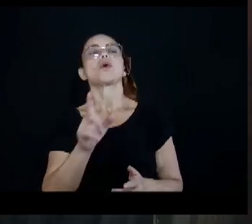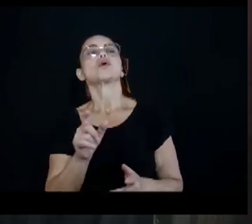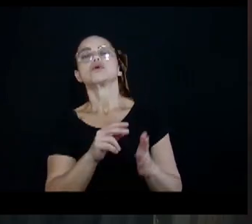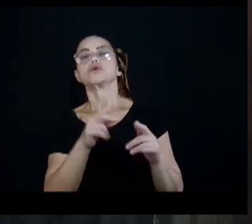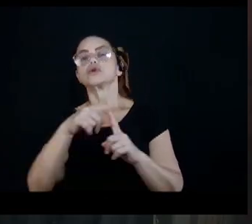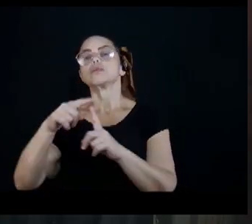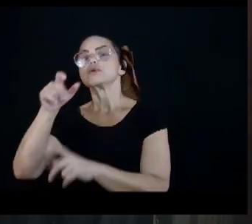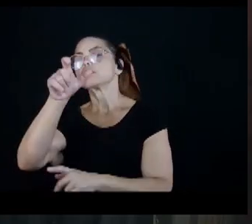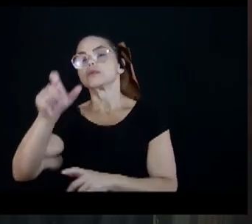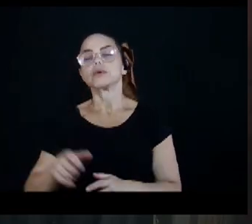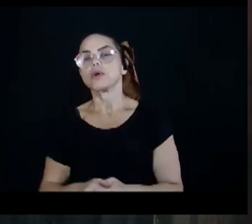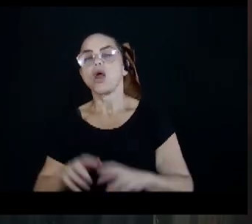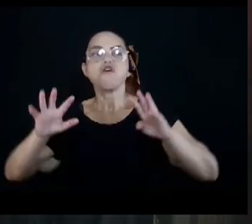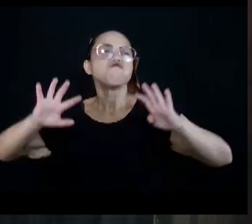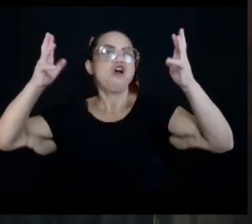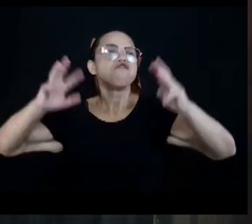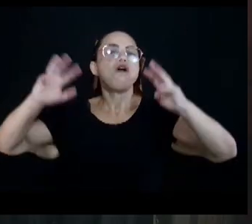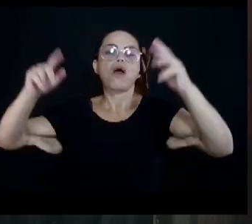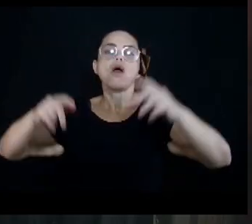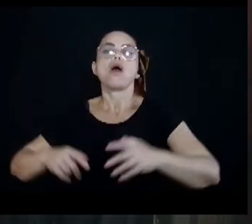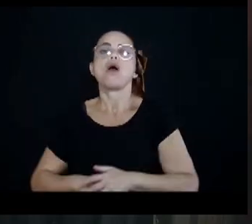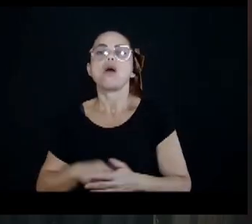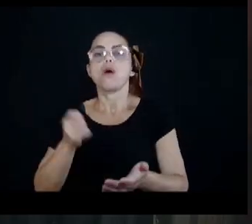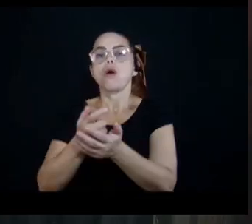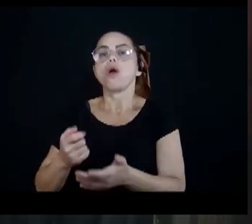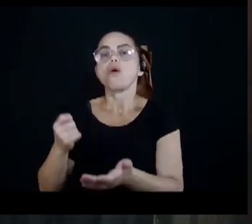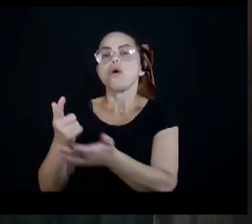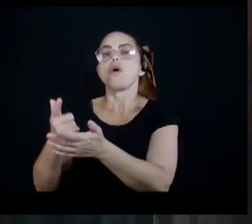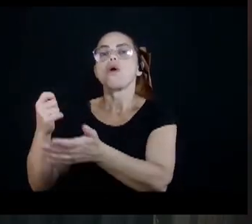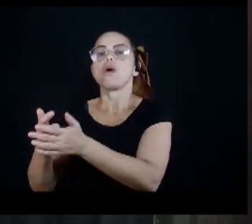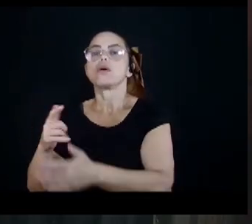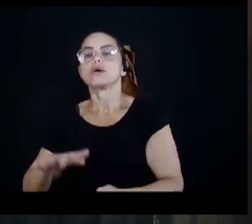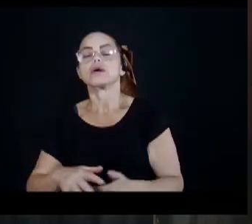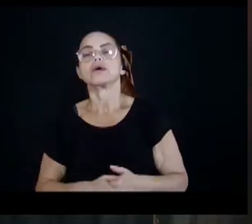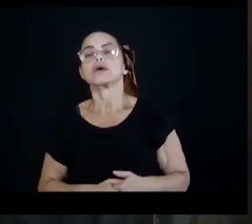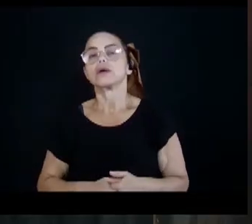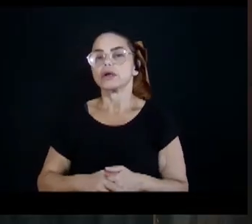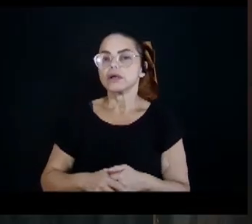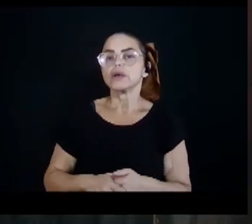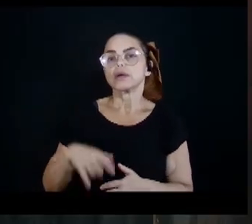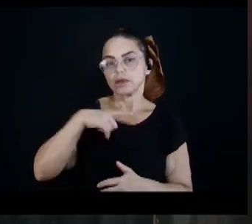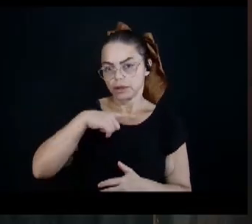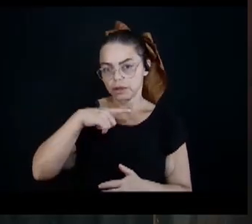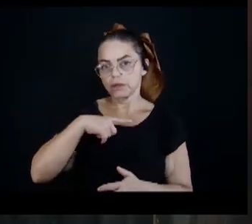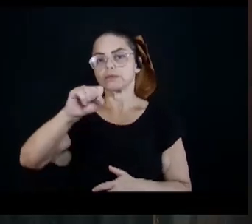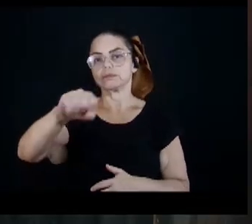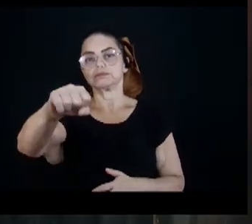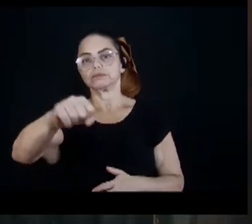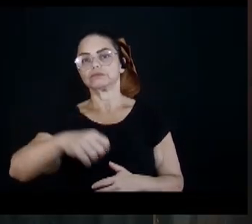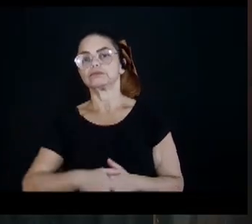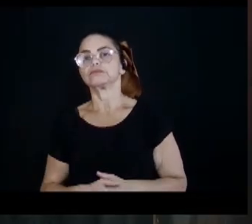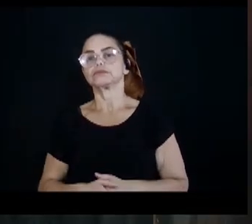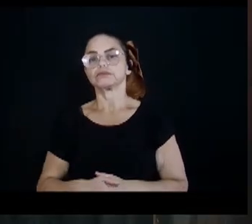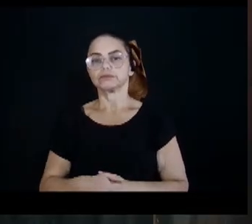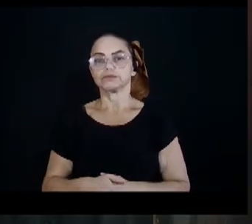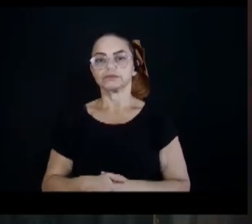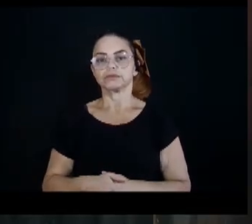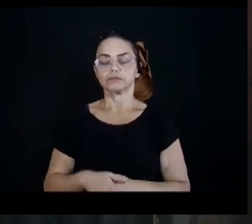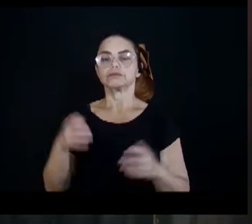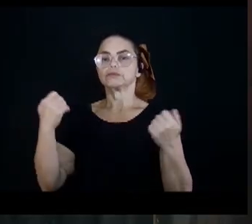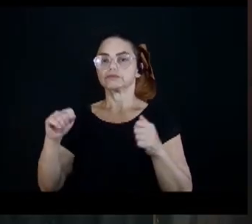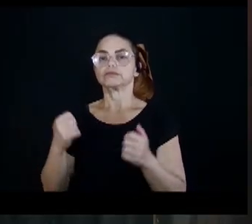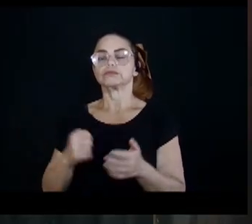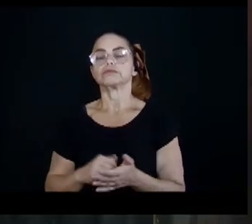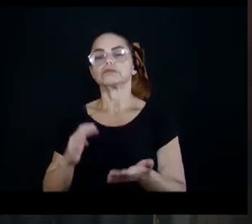vamos sair adquirindo com essa facilidade que já comentamos aqui, que terá sim, que existirá sim. Precisa haver algumas mudanças,